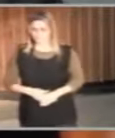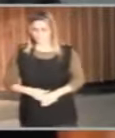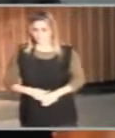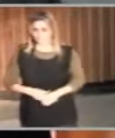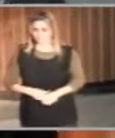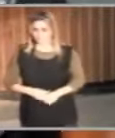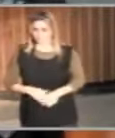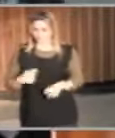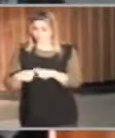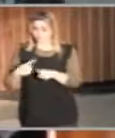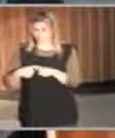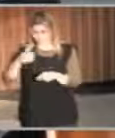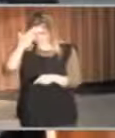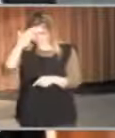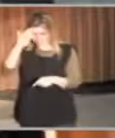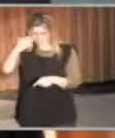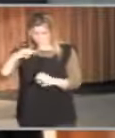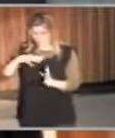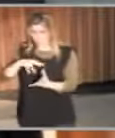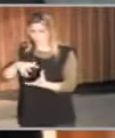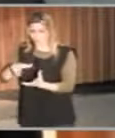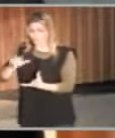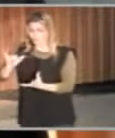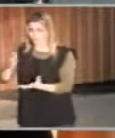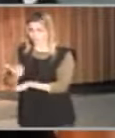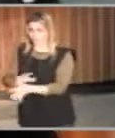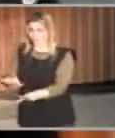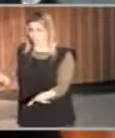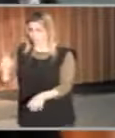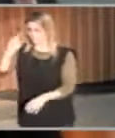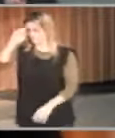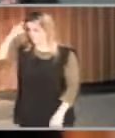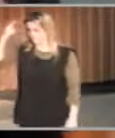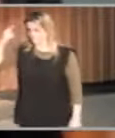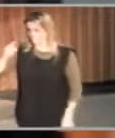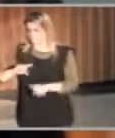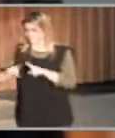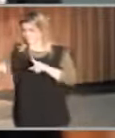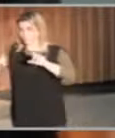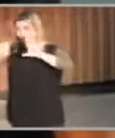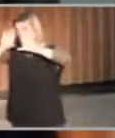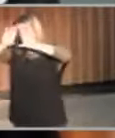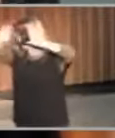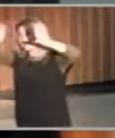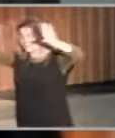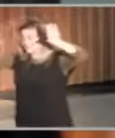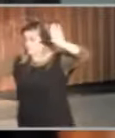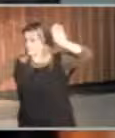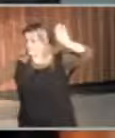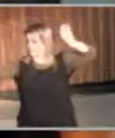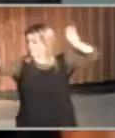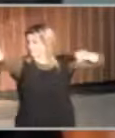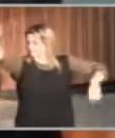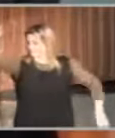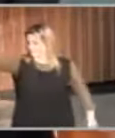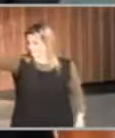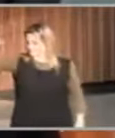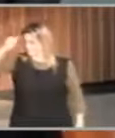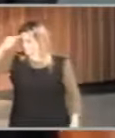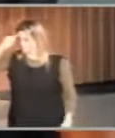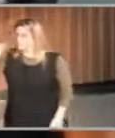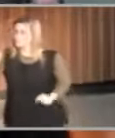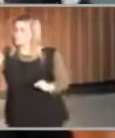porque tudo isso aqui vai passar eu estou falando de uma nova geração que precisa de paixão de Deus e essa